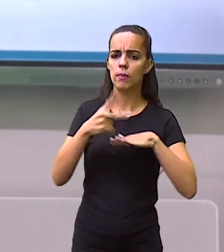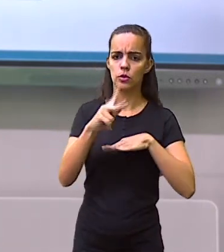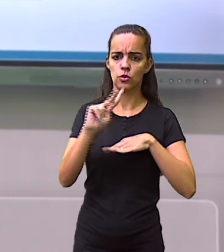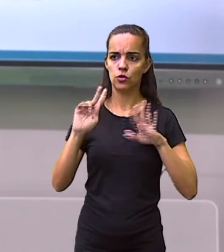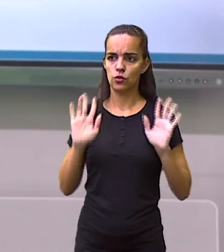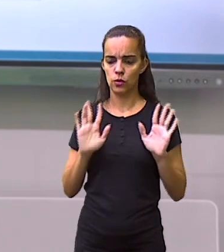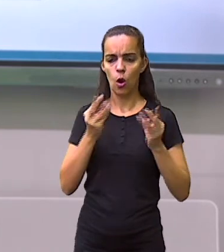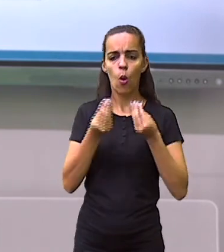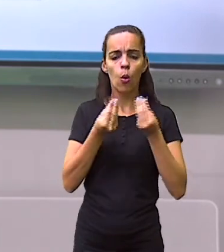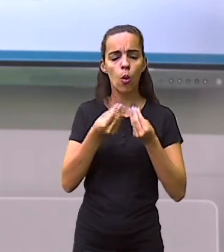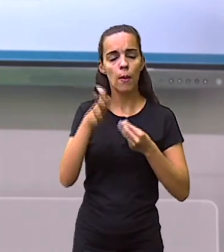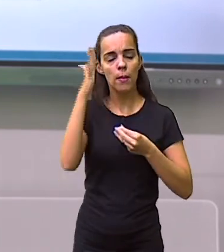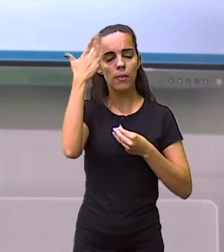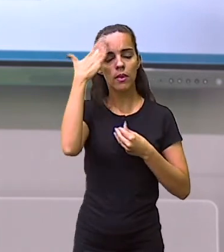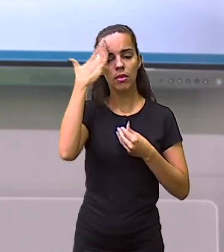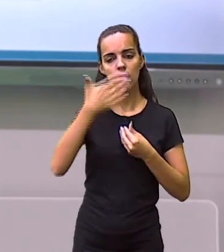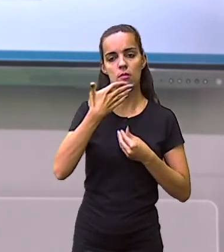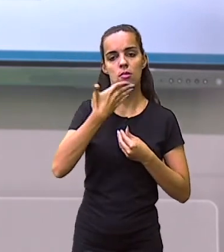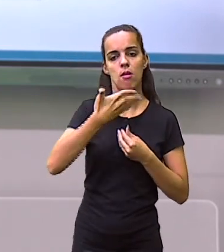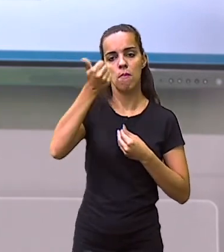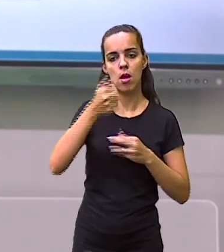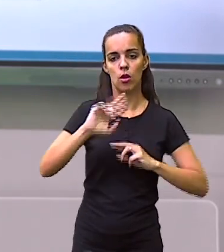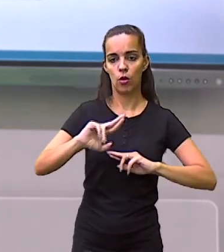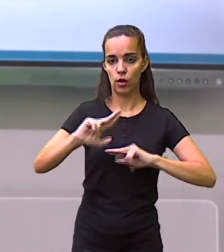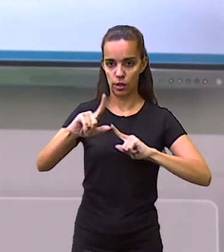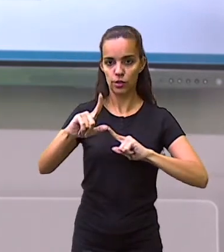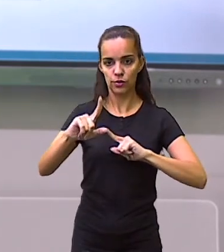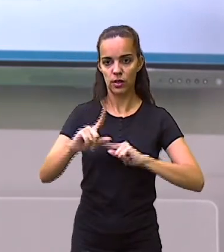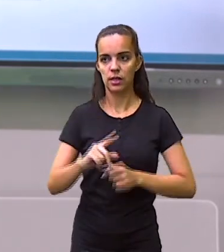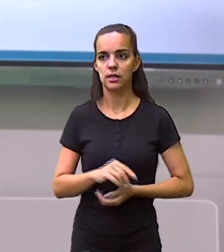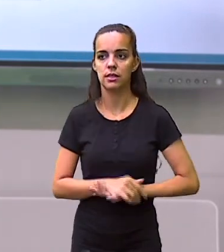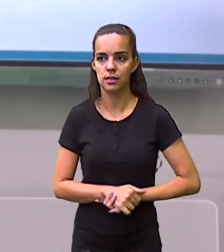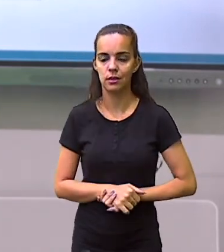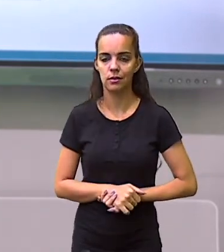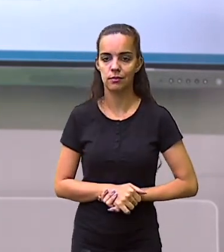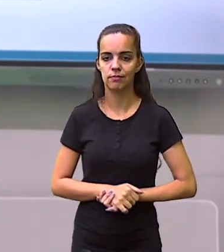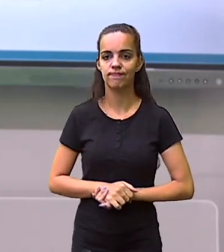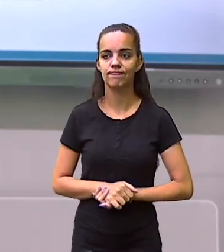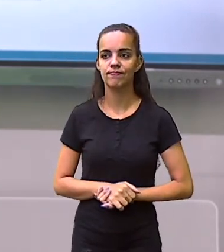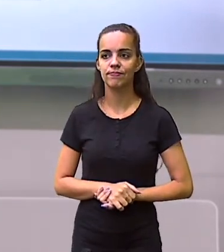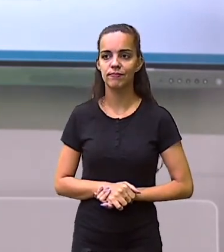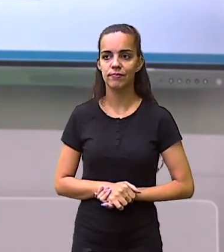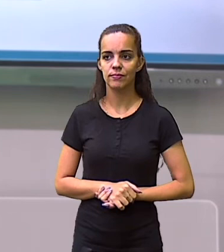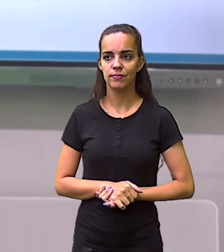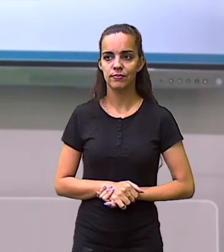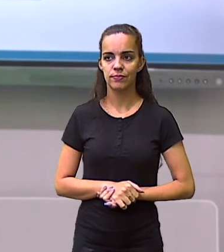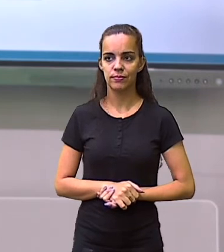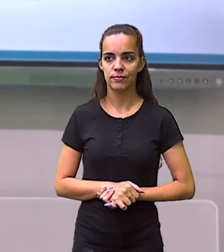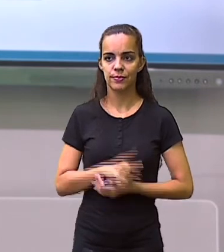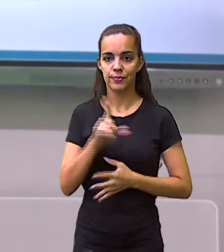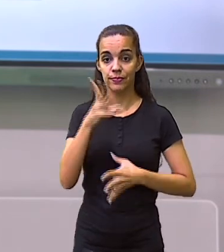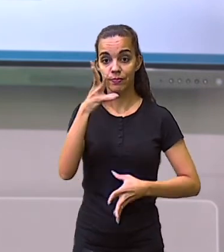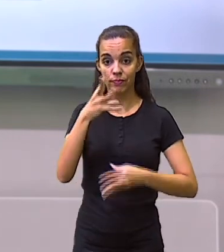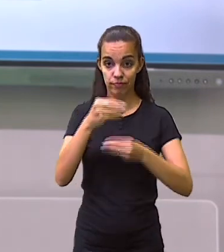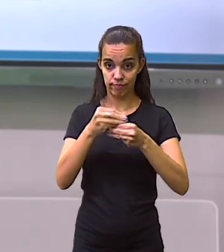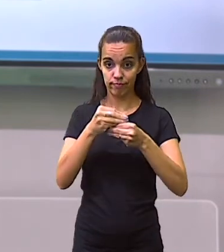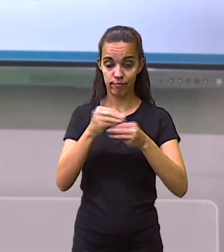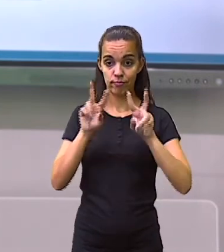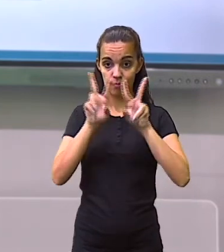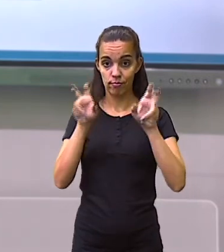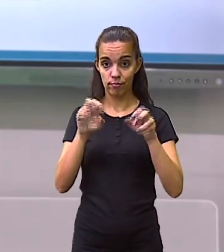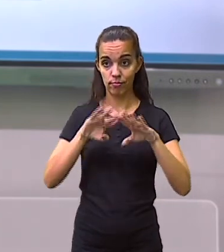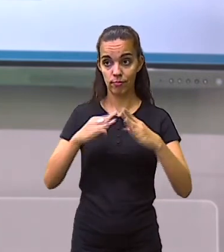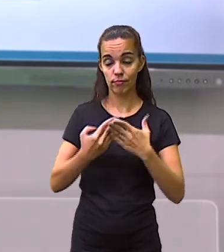consiga compreender as diferenças entre estes fenômenos. Para concluir o assunto